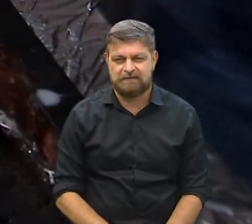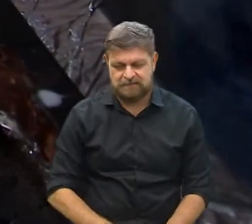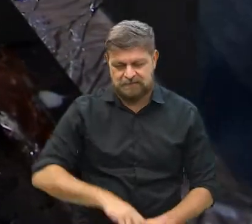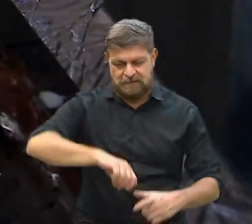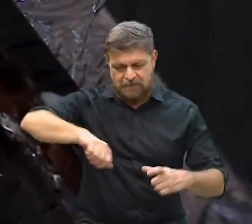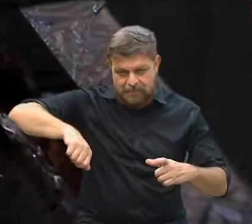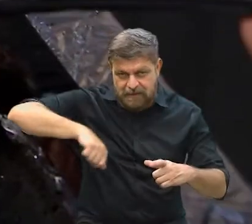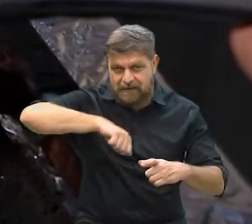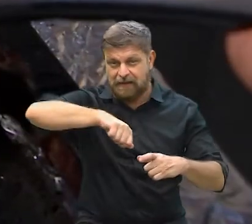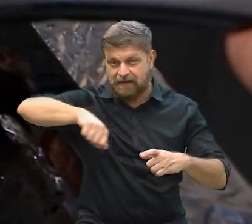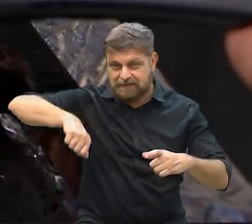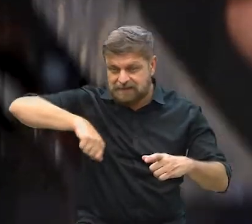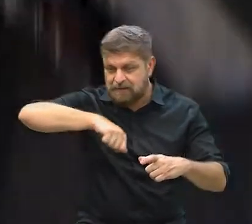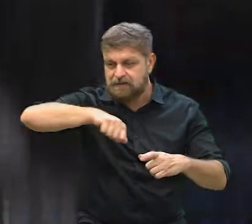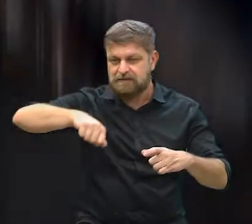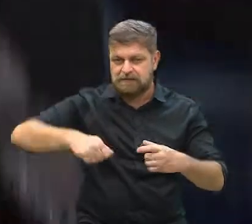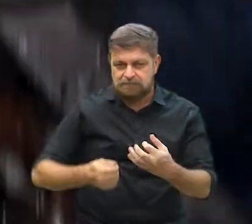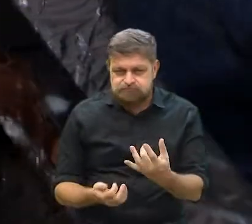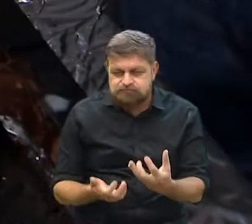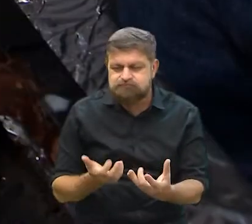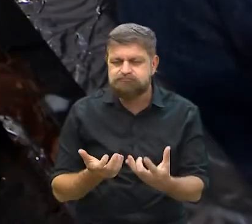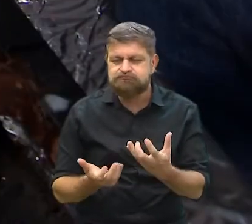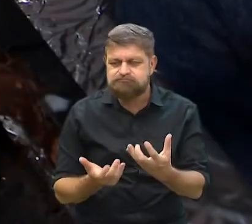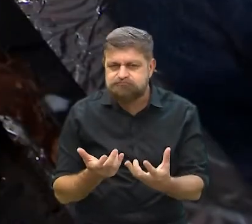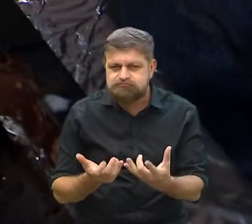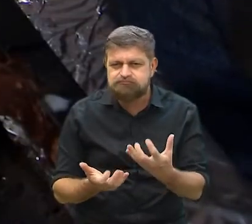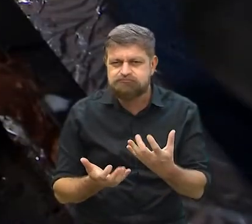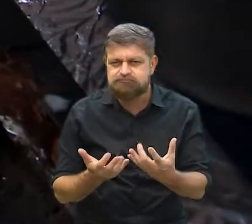Mexa até ele começar a ferver